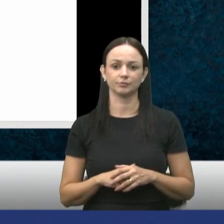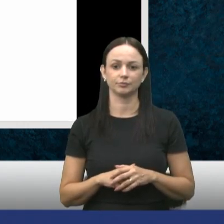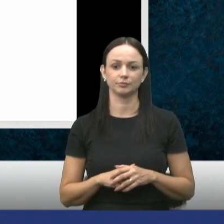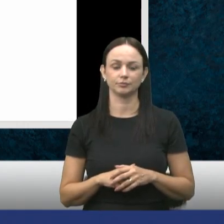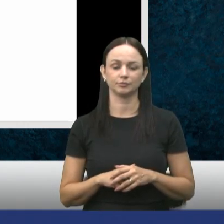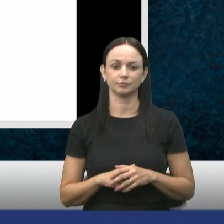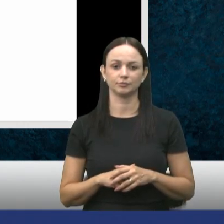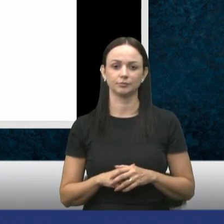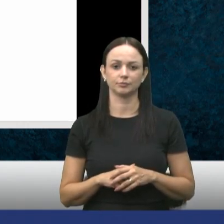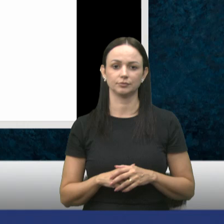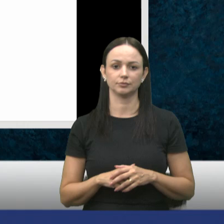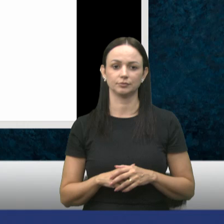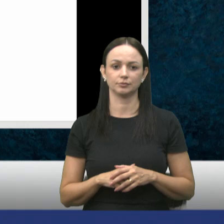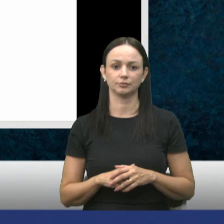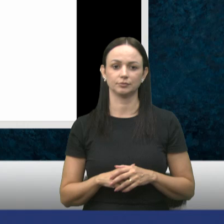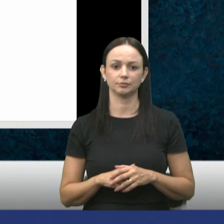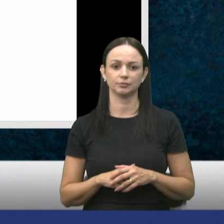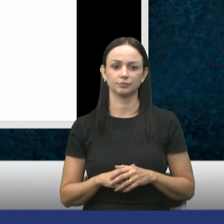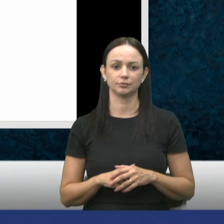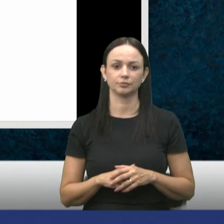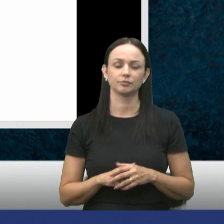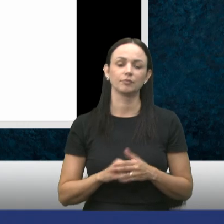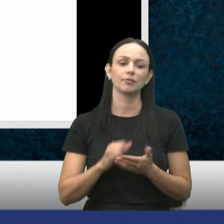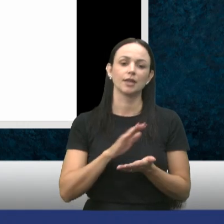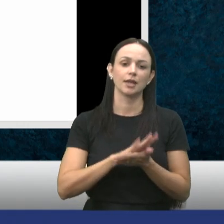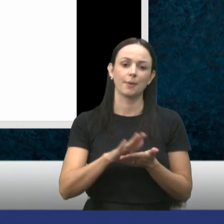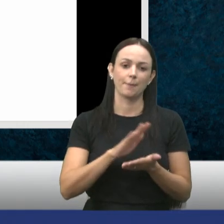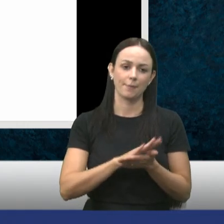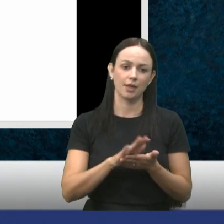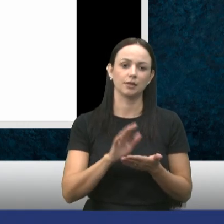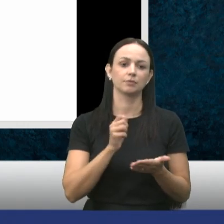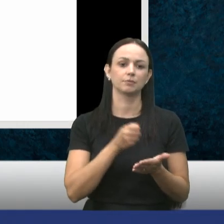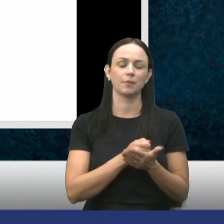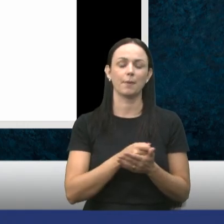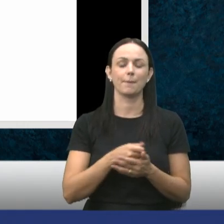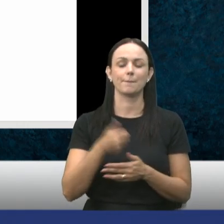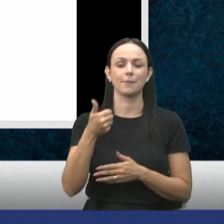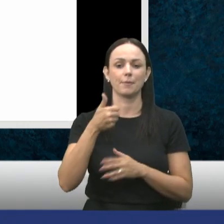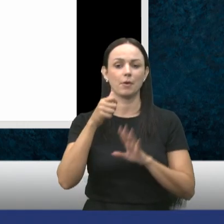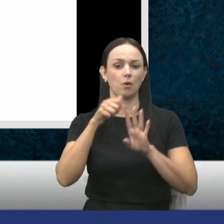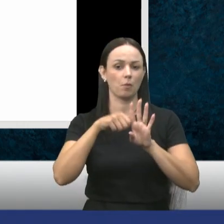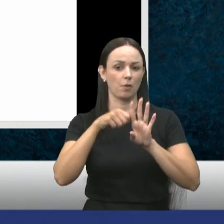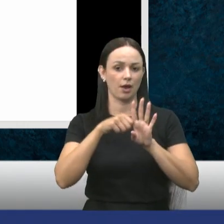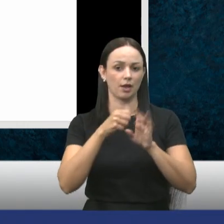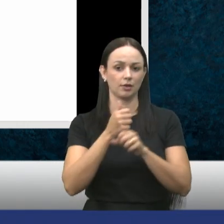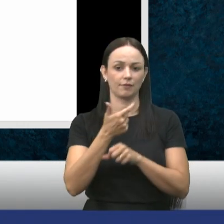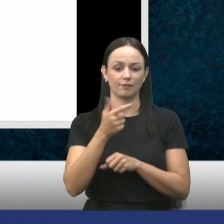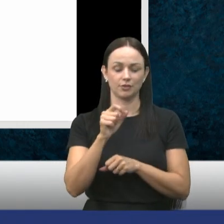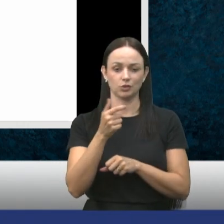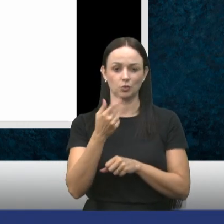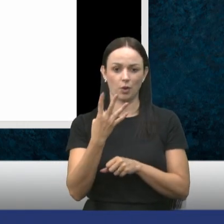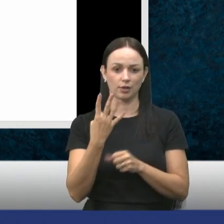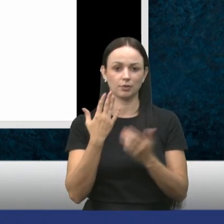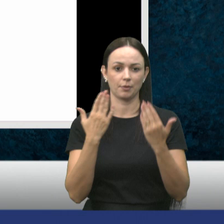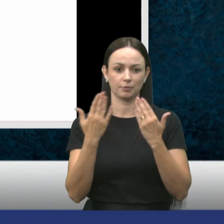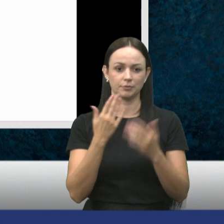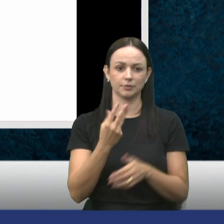Em relação às despesas empenhadas no primeiro quadrimestre de 2024, foi